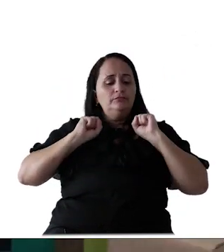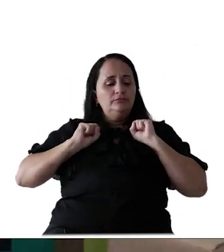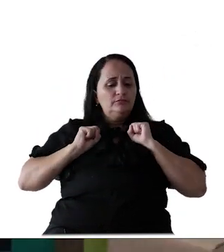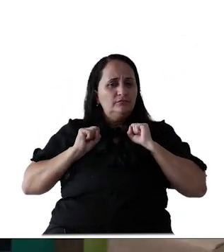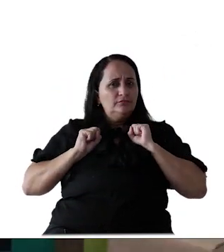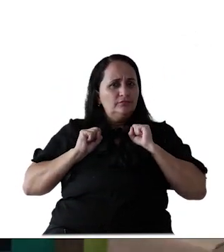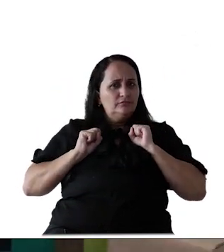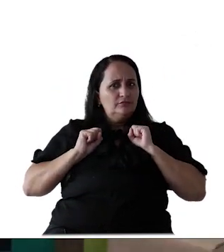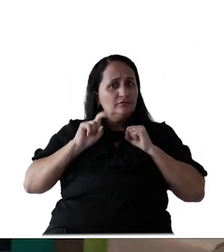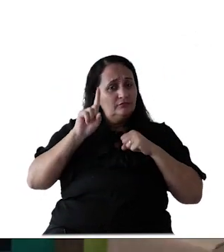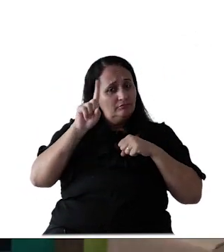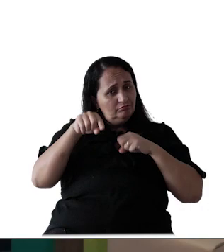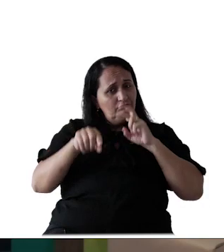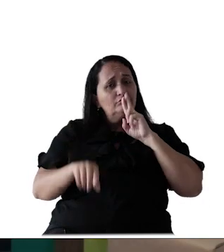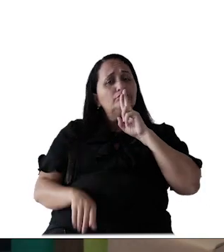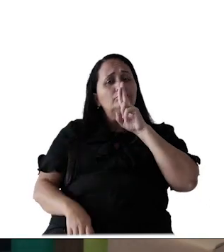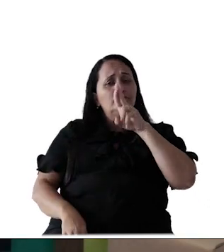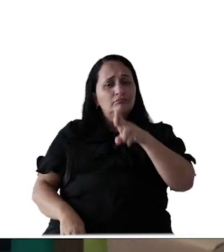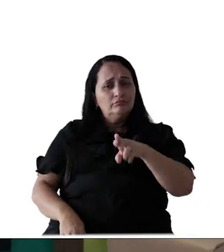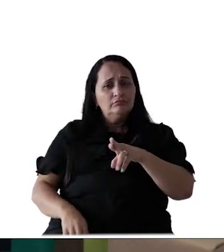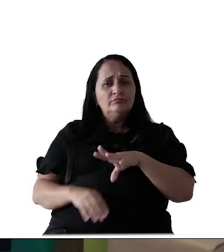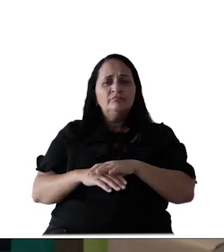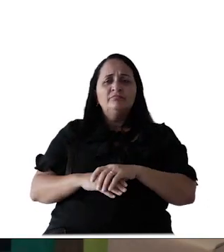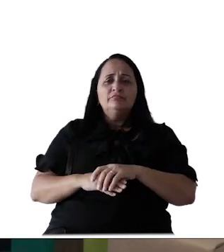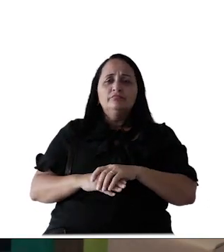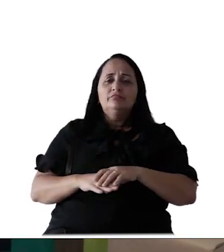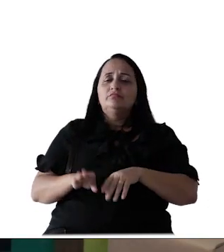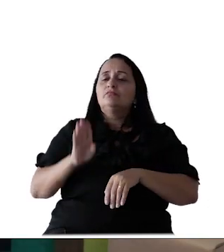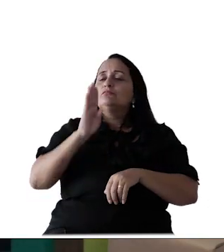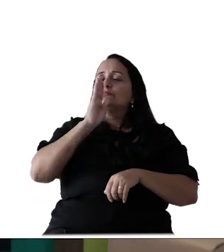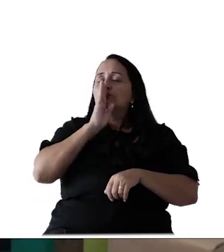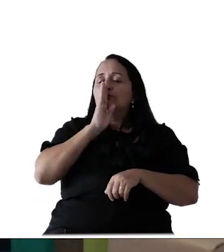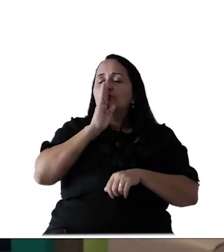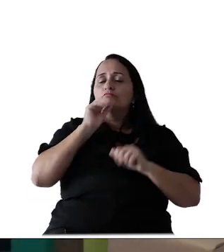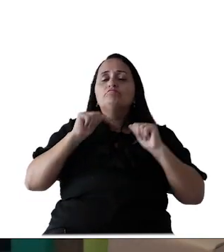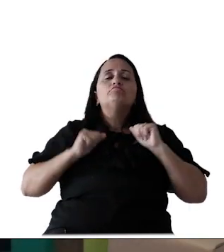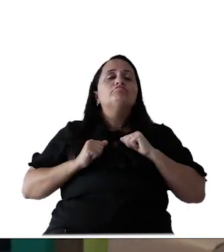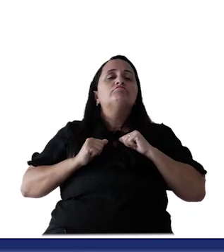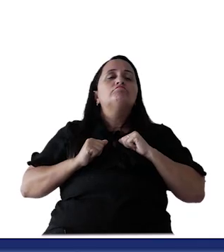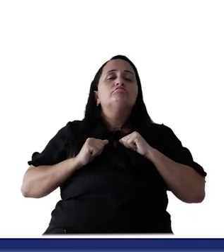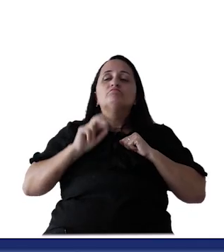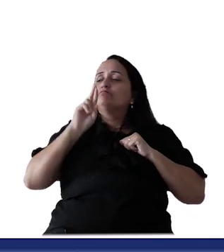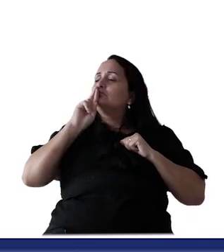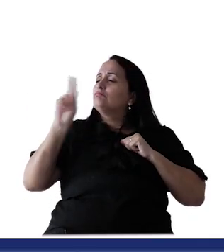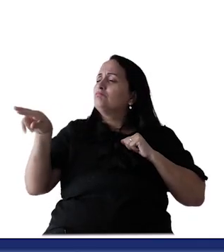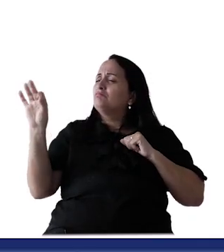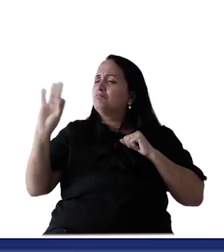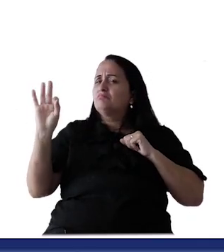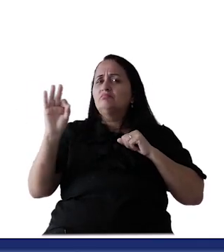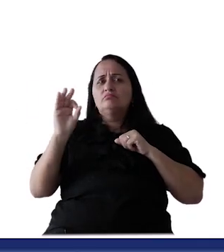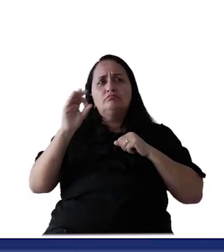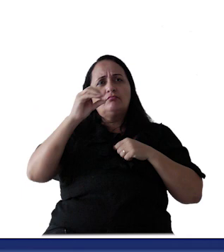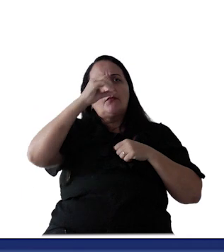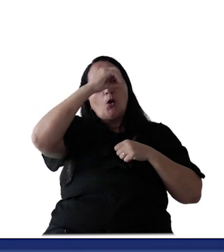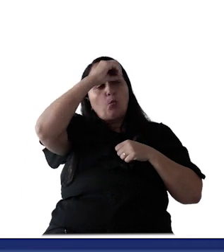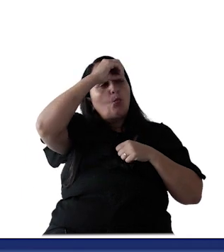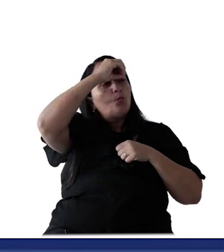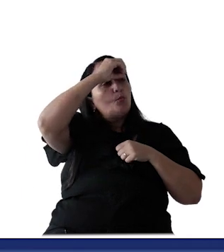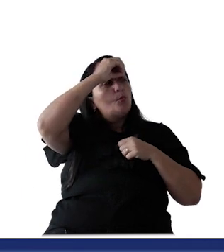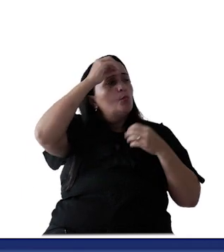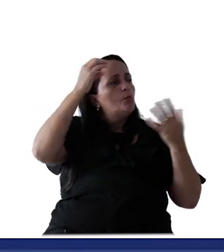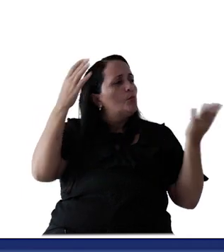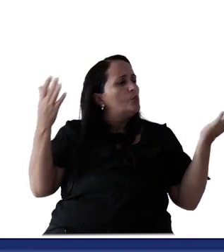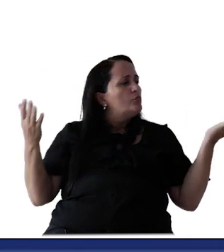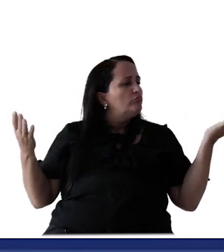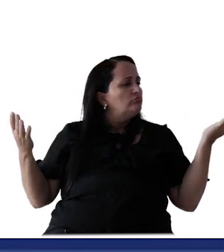uma resposta? Pois é, o deixar no vácuo. Isso mesmo, o silêncio nessa tirinha, pois ele aqui foi um